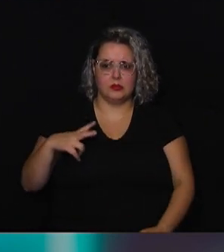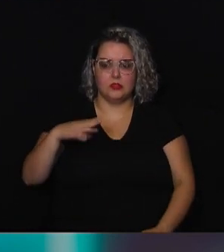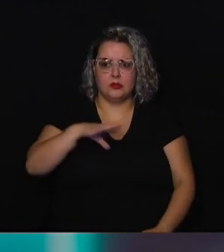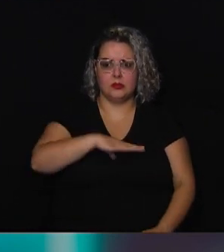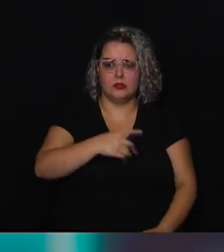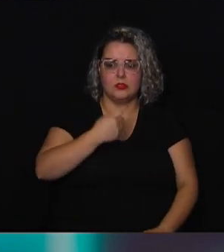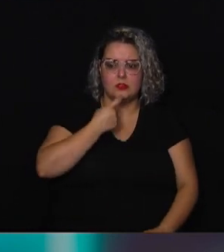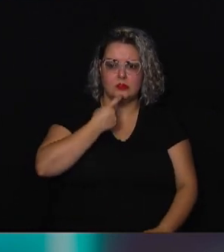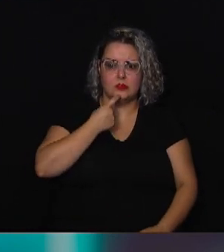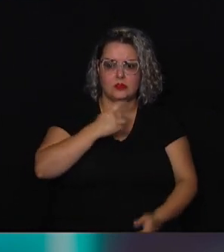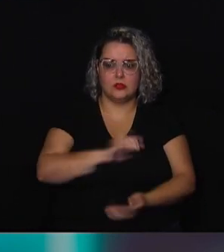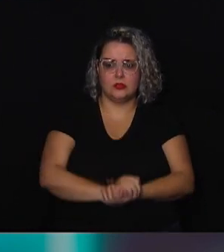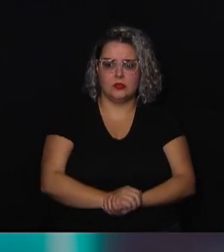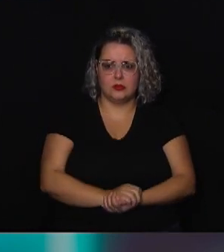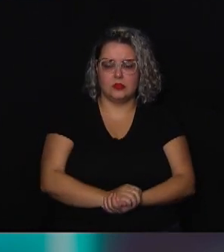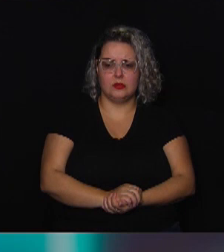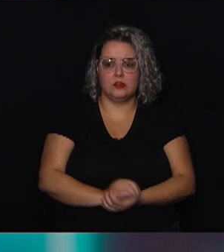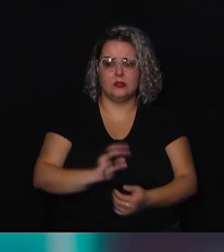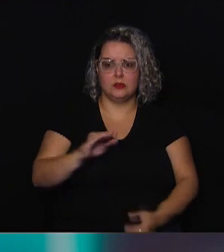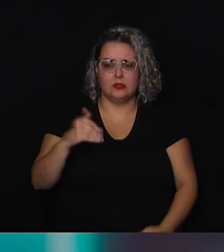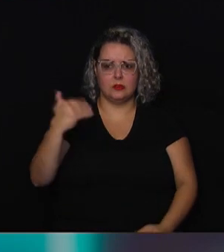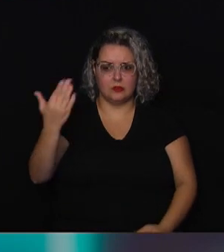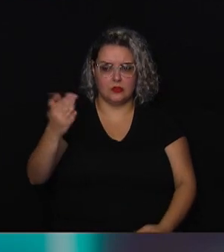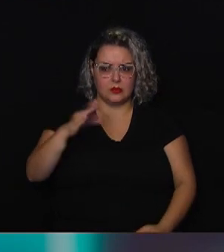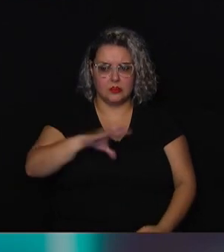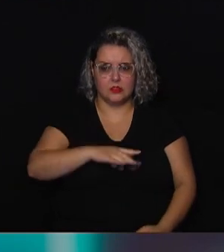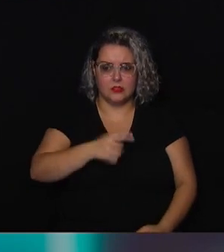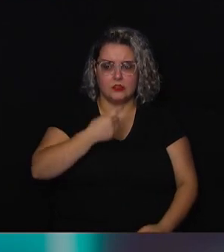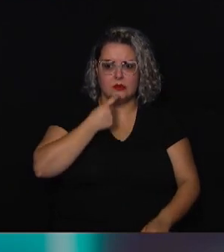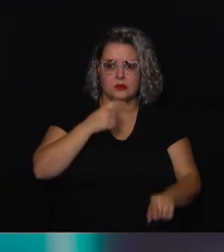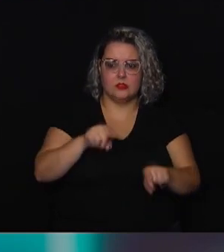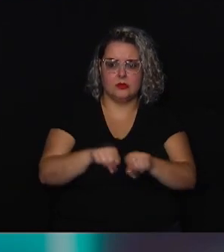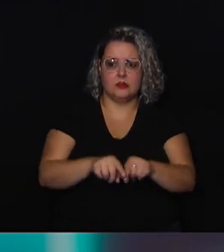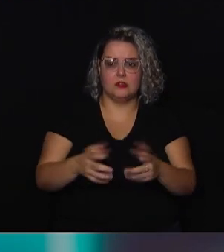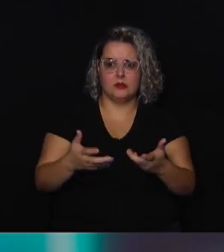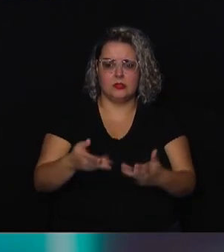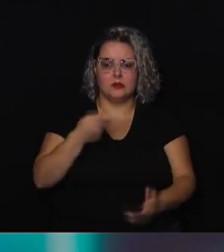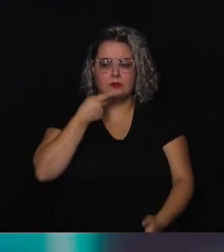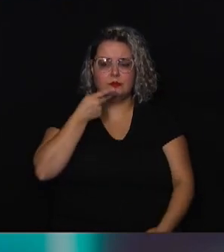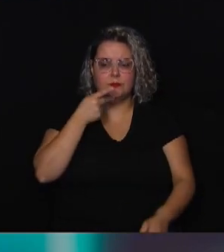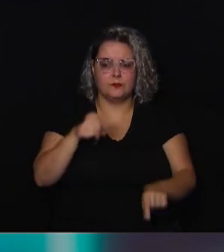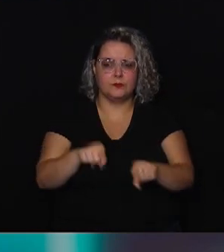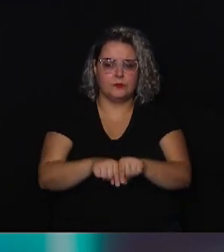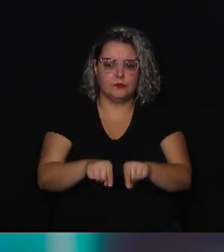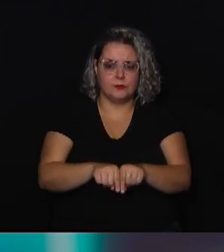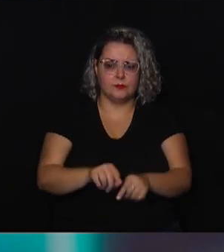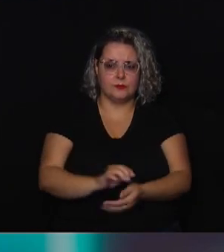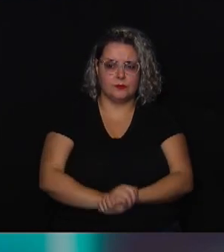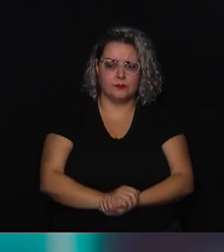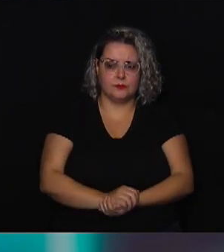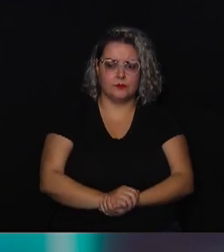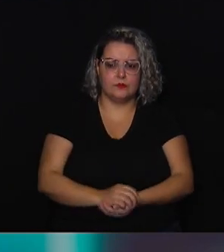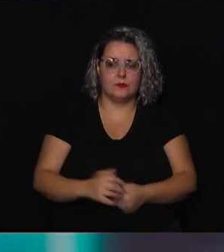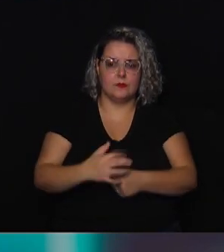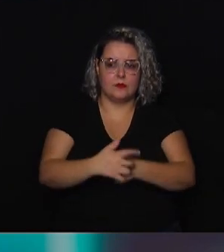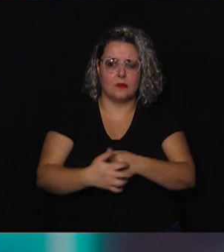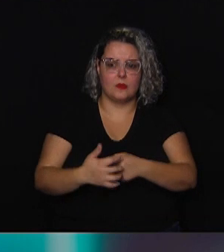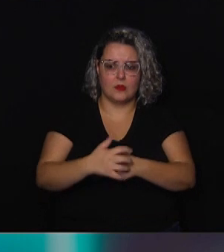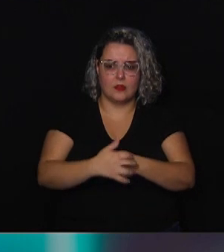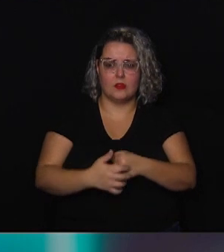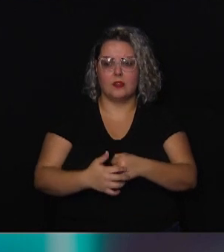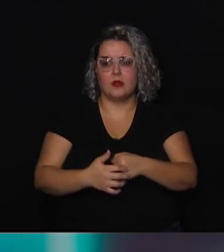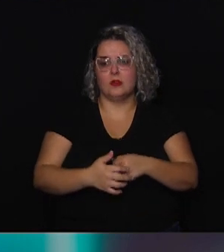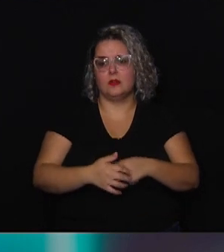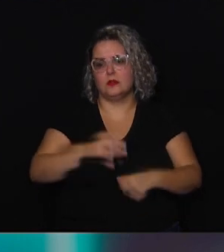que foi atendido fora do município de Campinas. E quero também ressaltar aqui a questão do prontuário eletrônico do cidadão na unidade